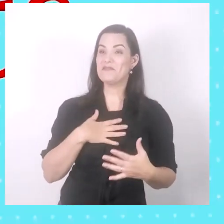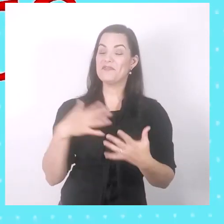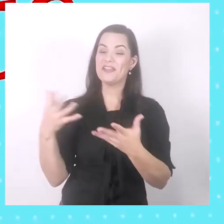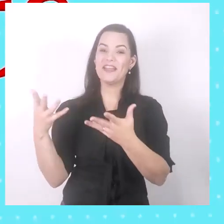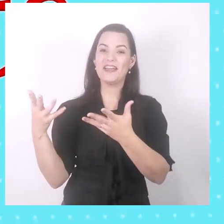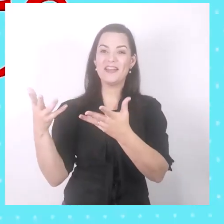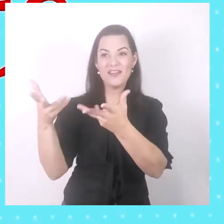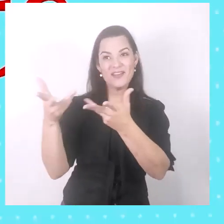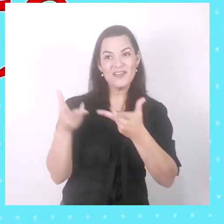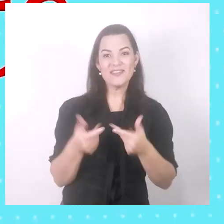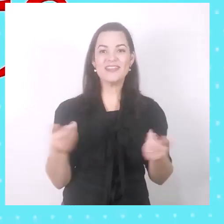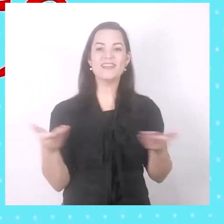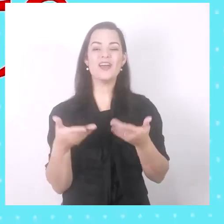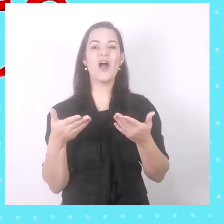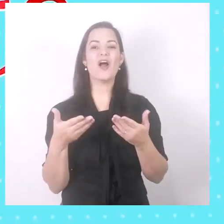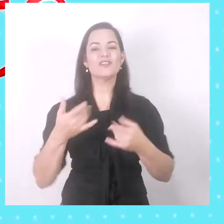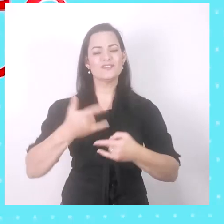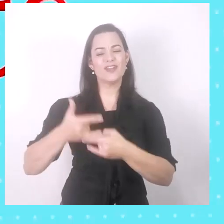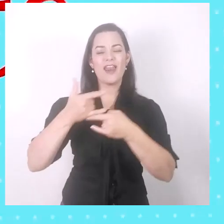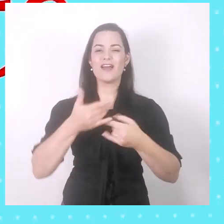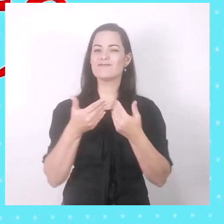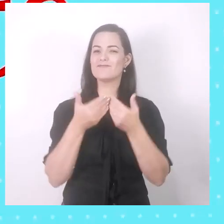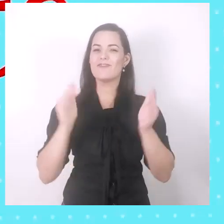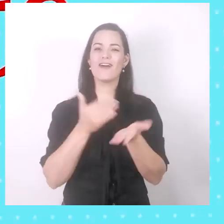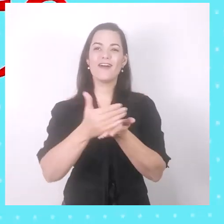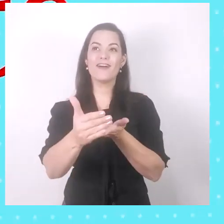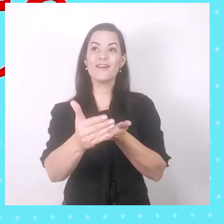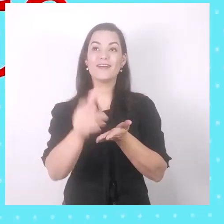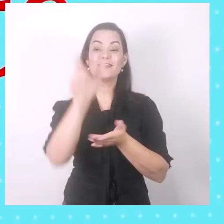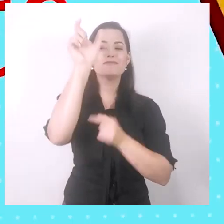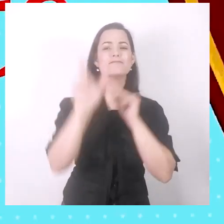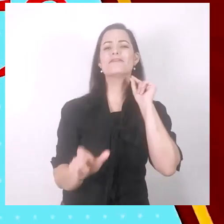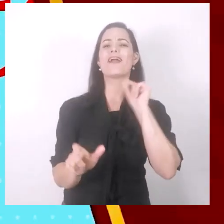da Charlotte, é ninguém mais,